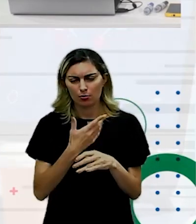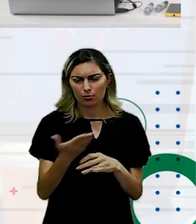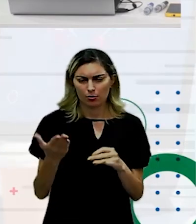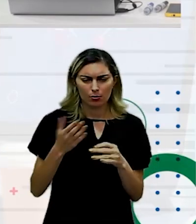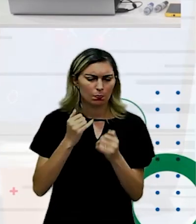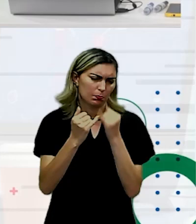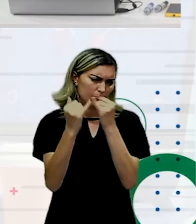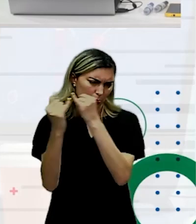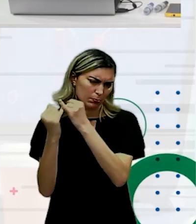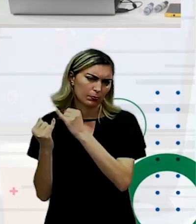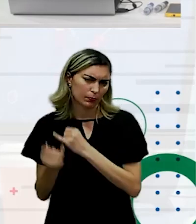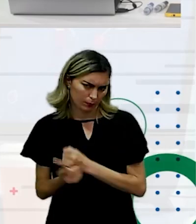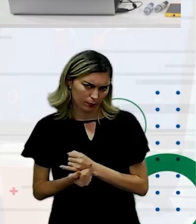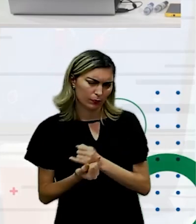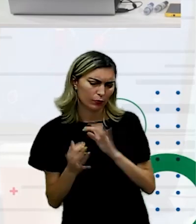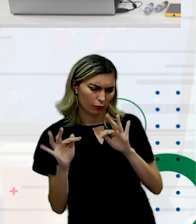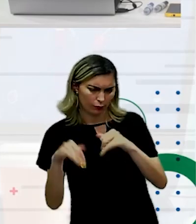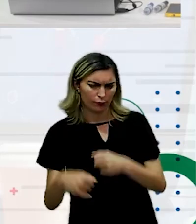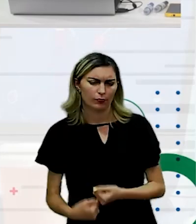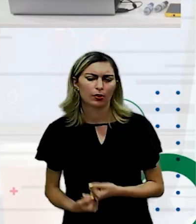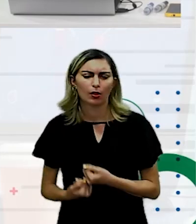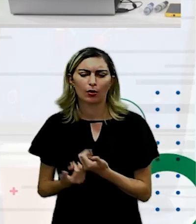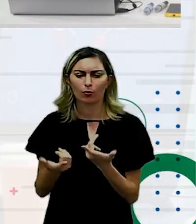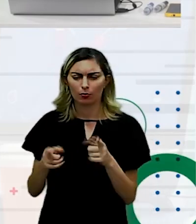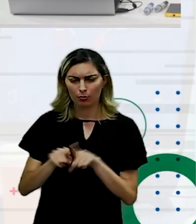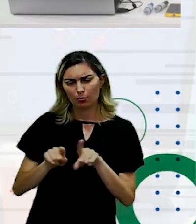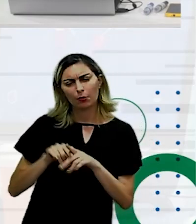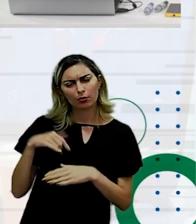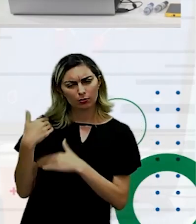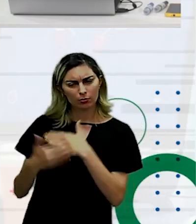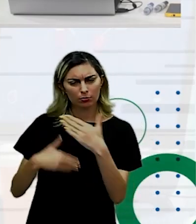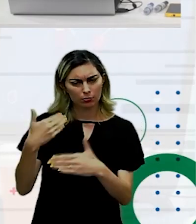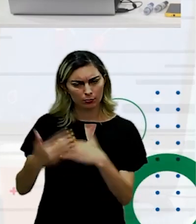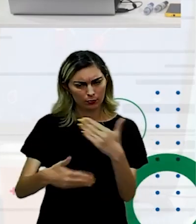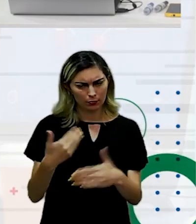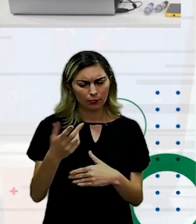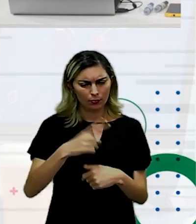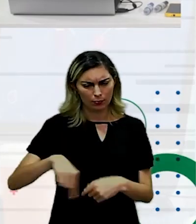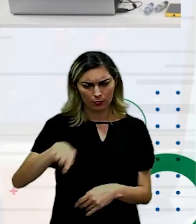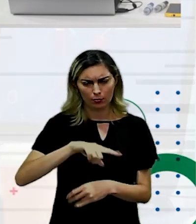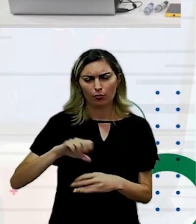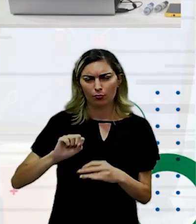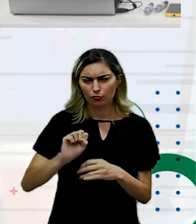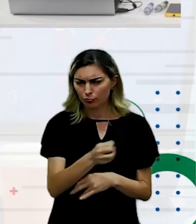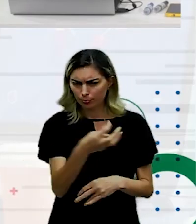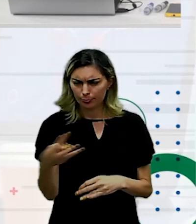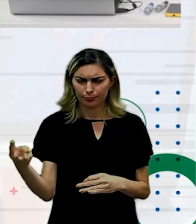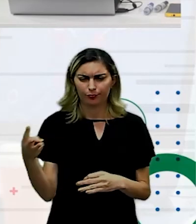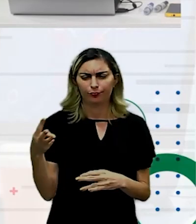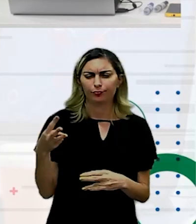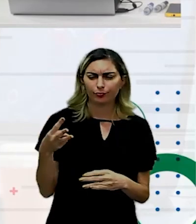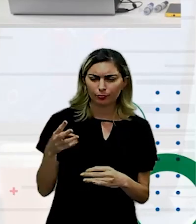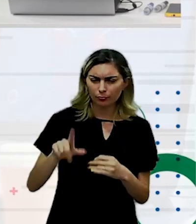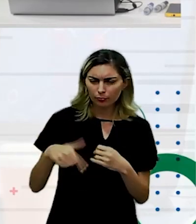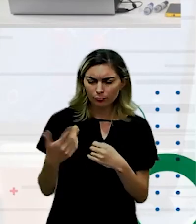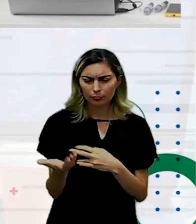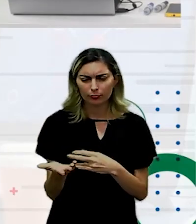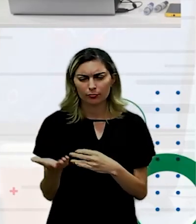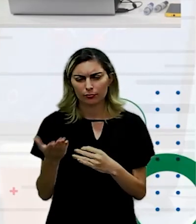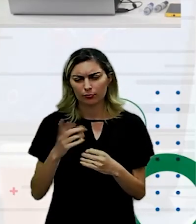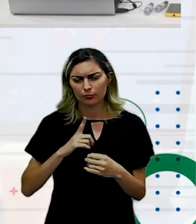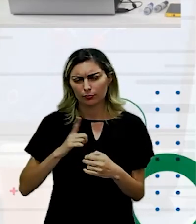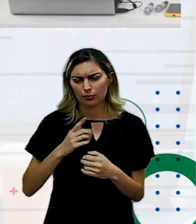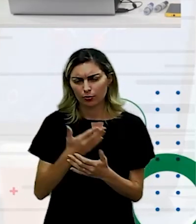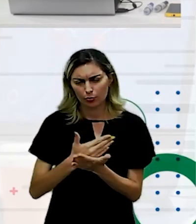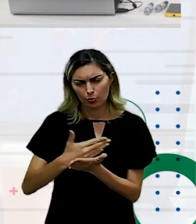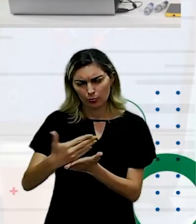similares à versão final do produto e são desenvolvidos em produtos com auxílio de softwares para a criação de interfaces. Então aquilo que eu falei para vocês no